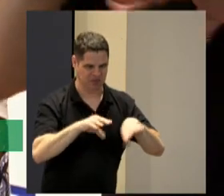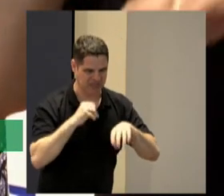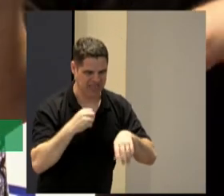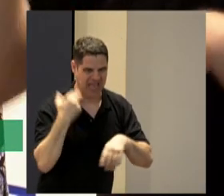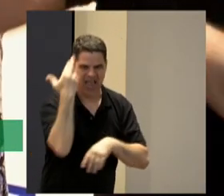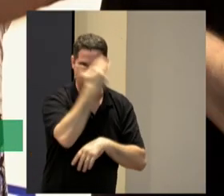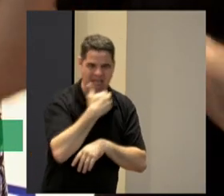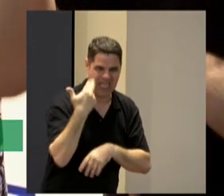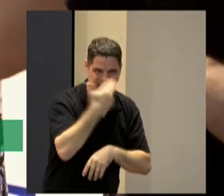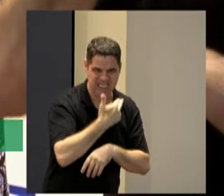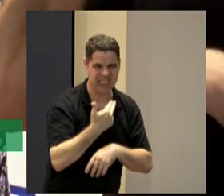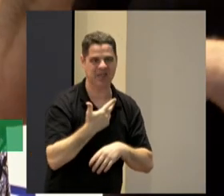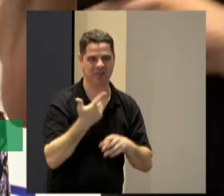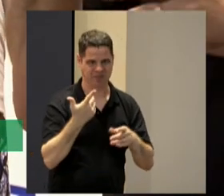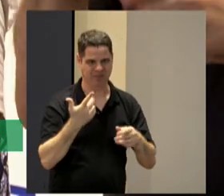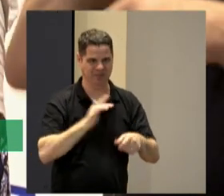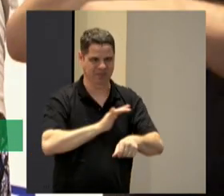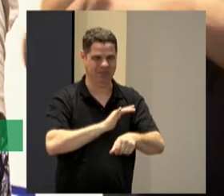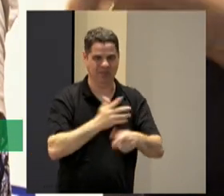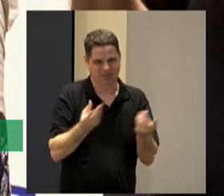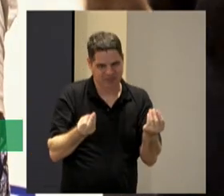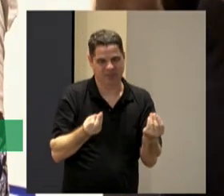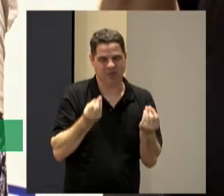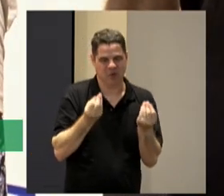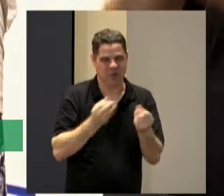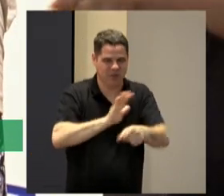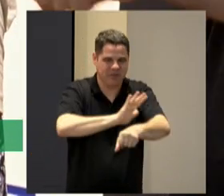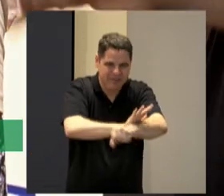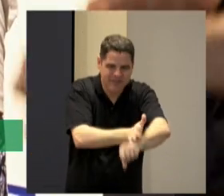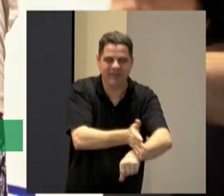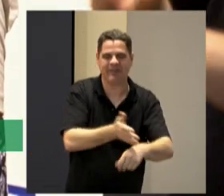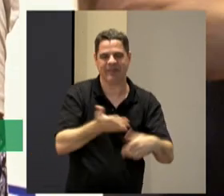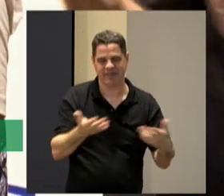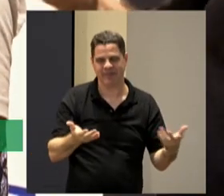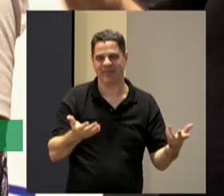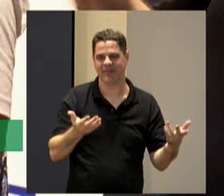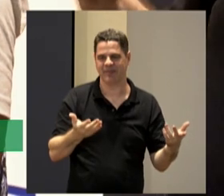racista, a gente pode desensinar. Ah, tá.